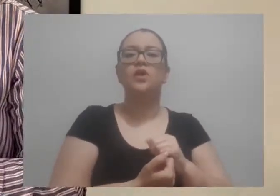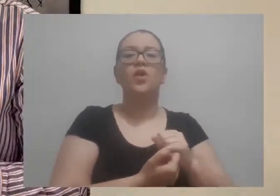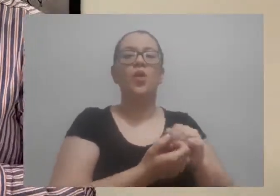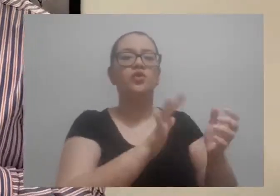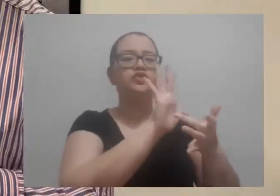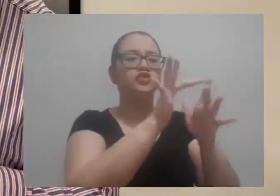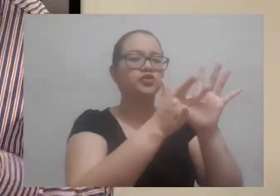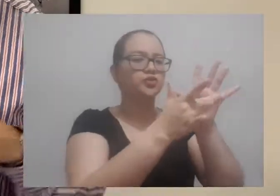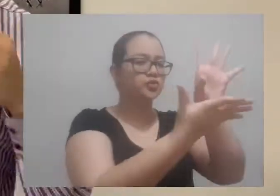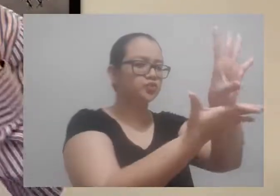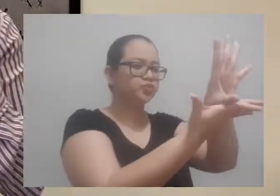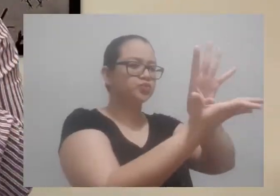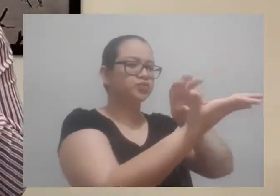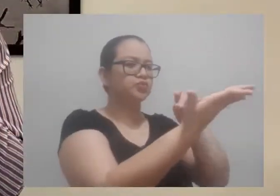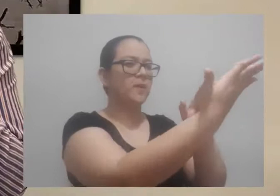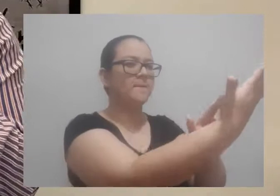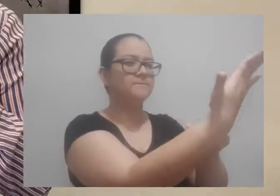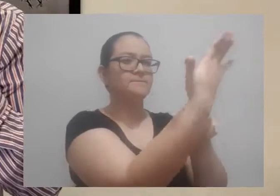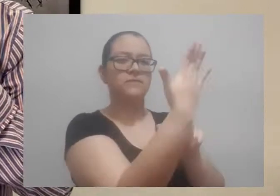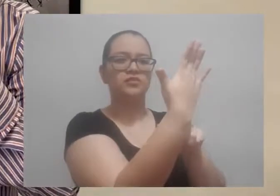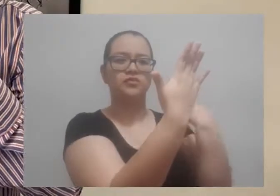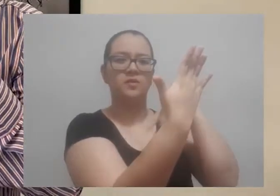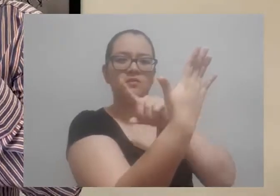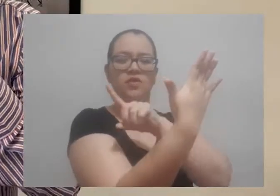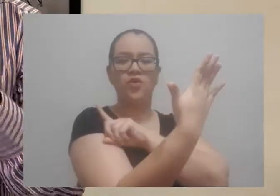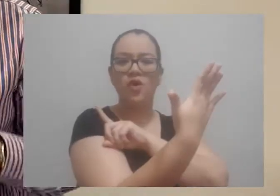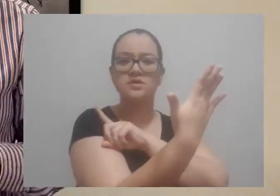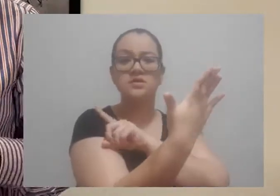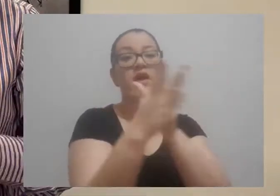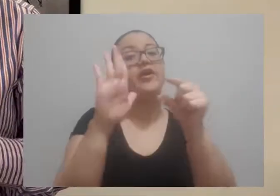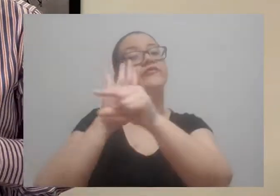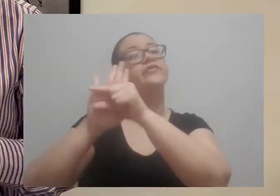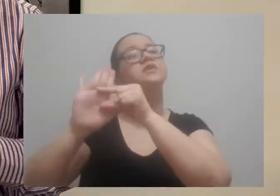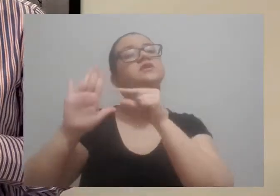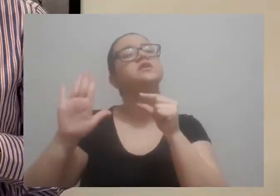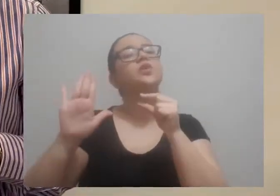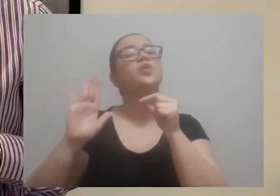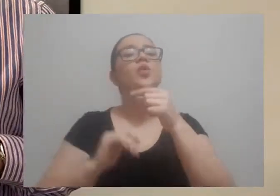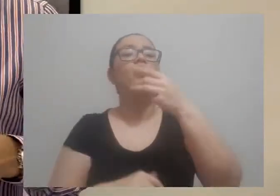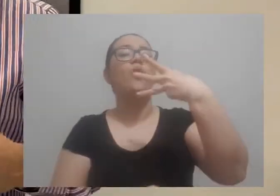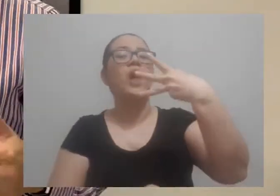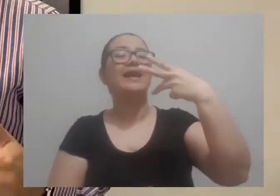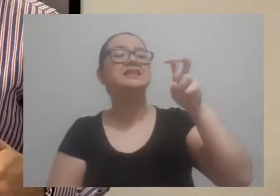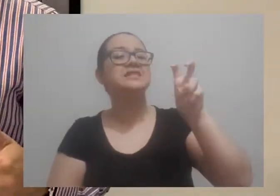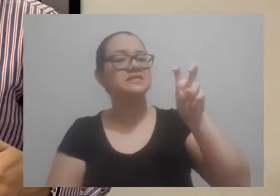aqui para nós, você vai ver isso aqui no versículo 45,